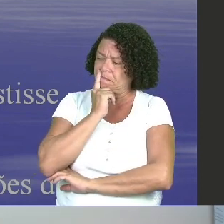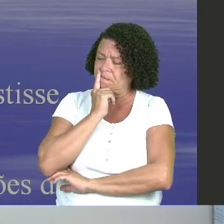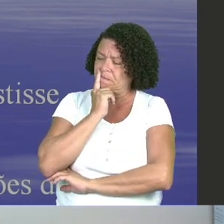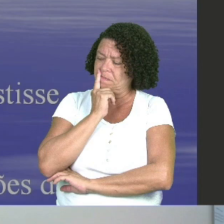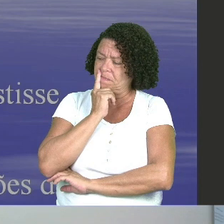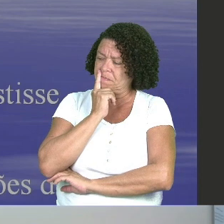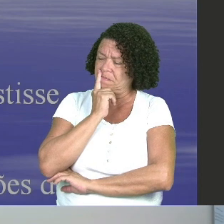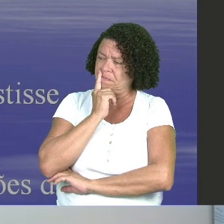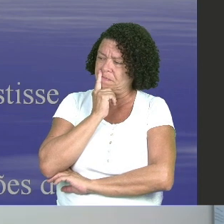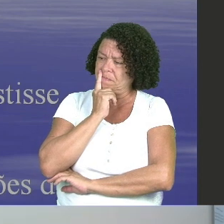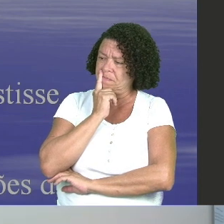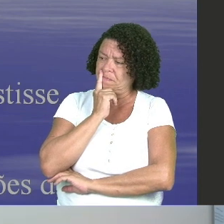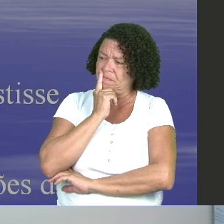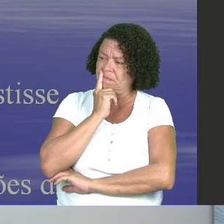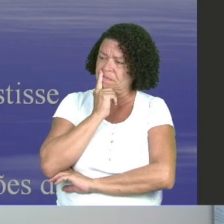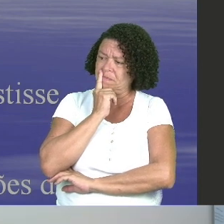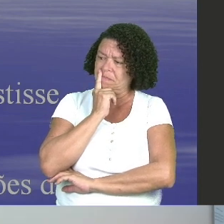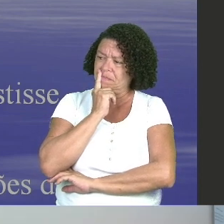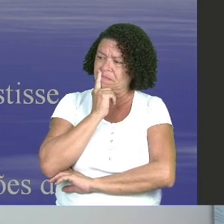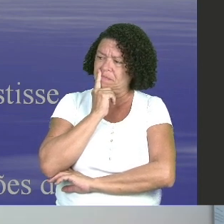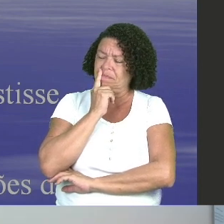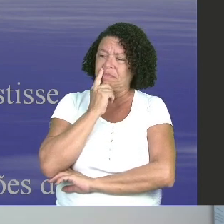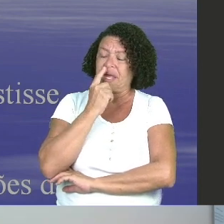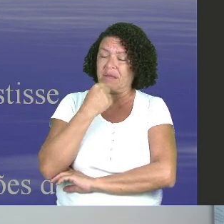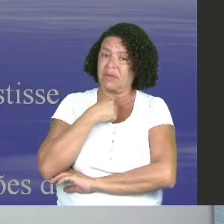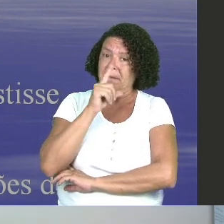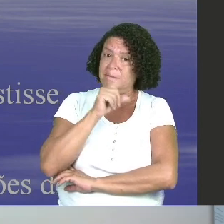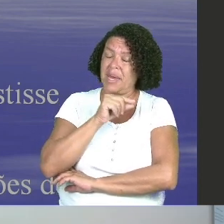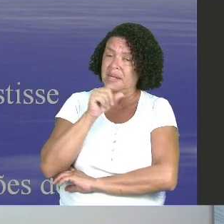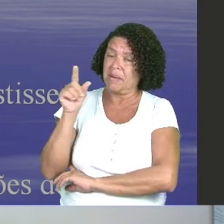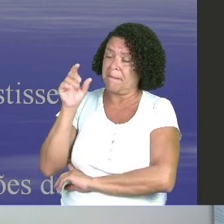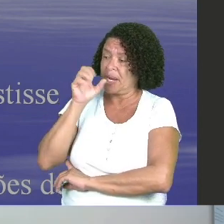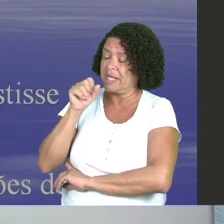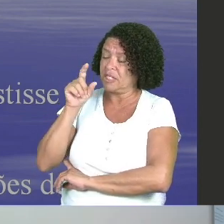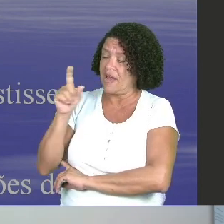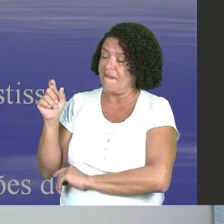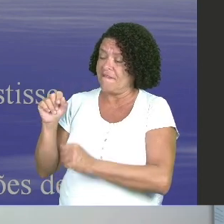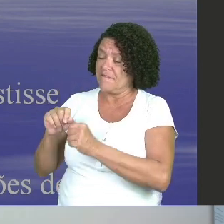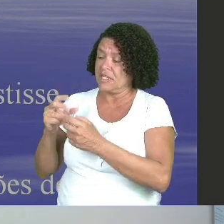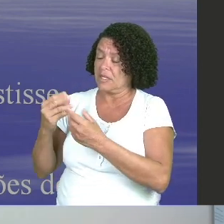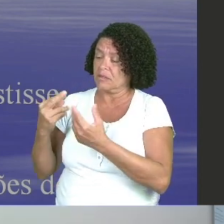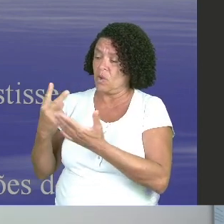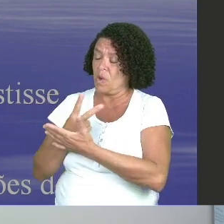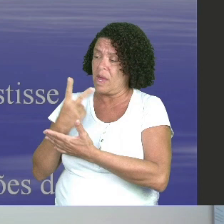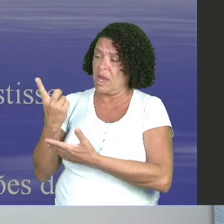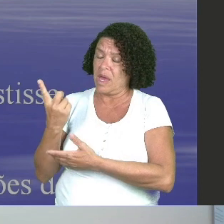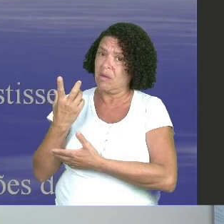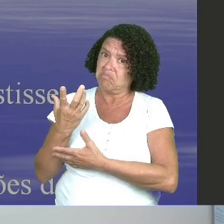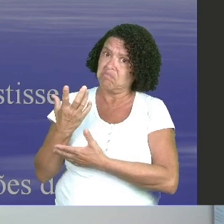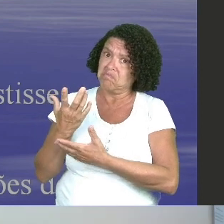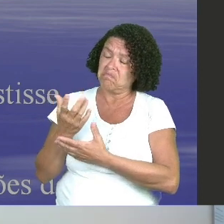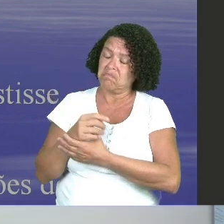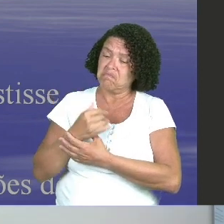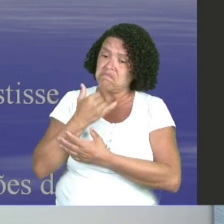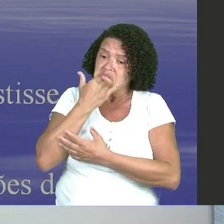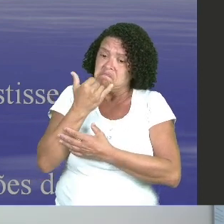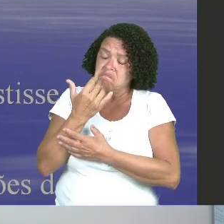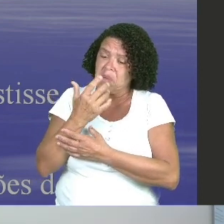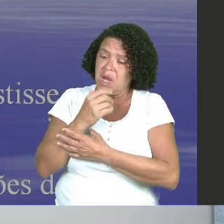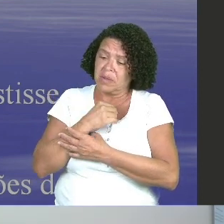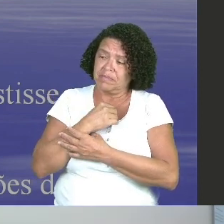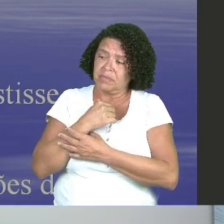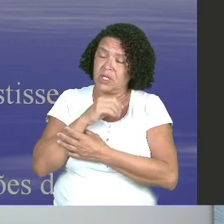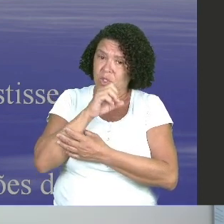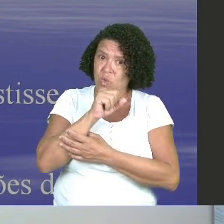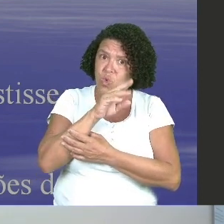muito menos do que esse novo aprendiz que falou que fez tantos erros, tantos equívocos. E o